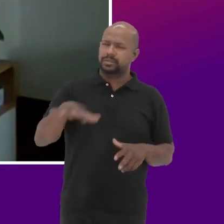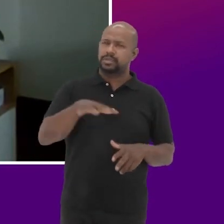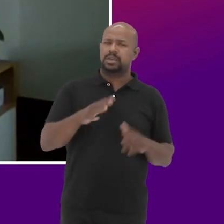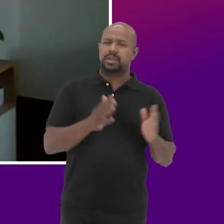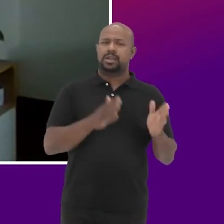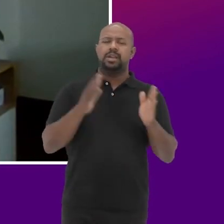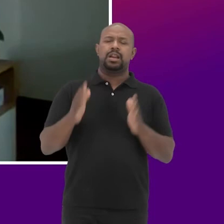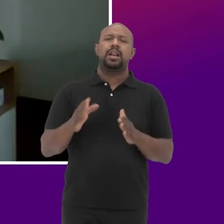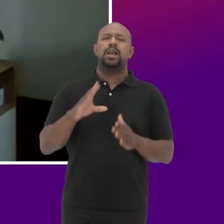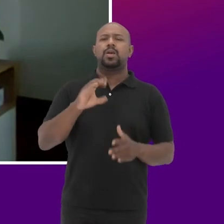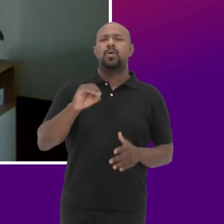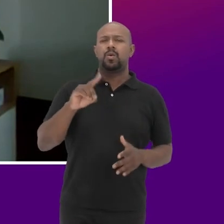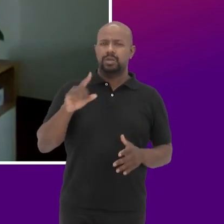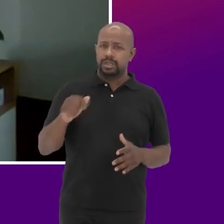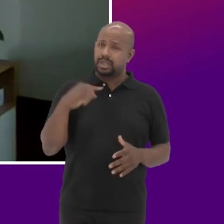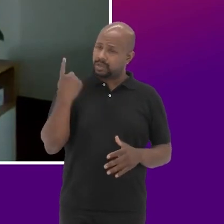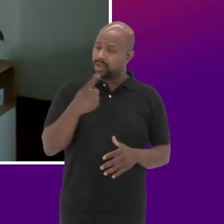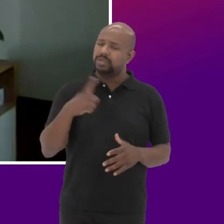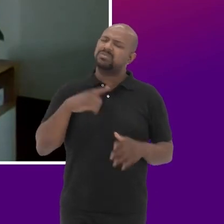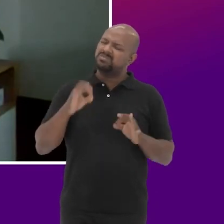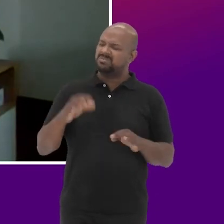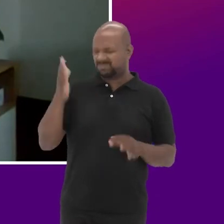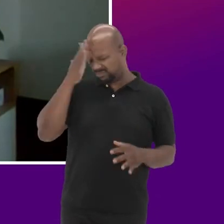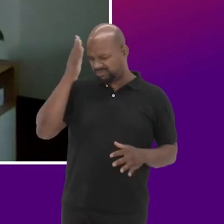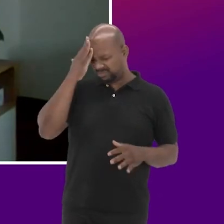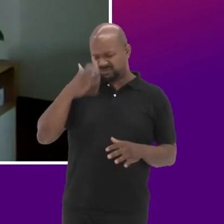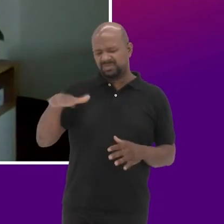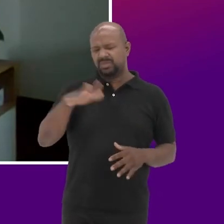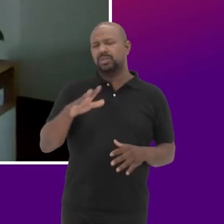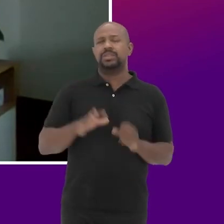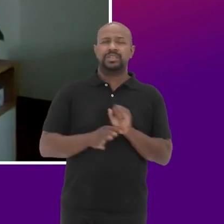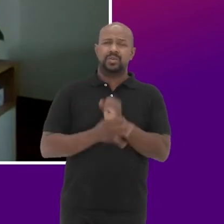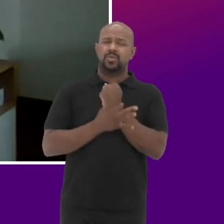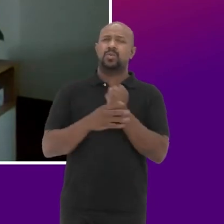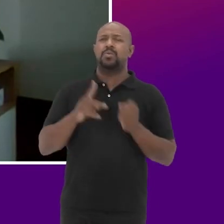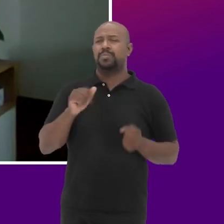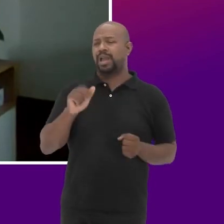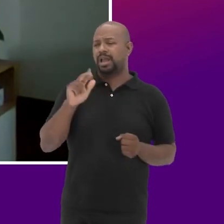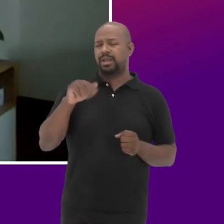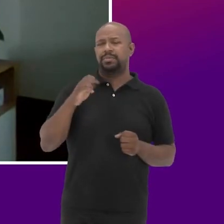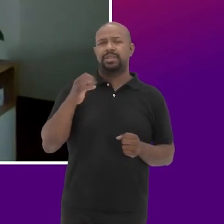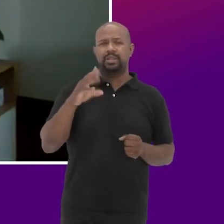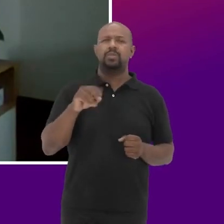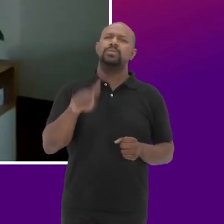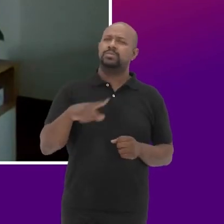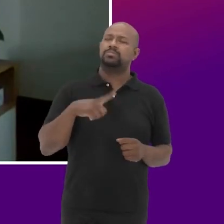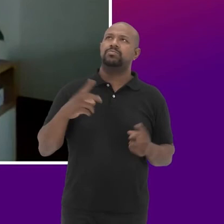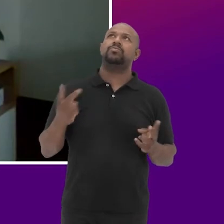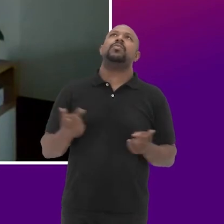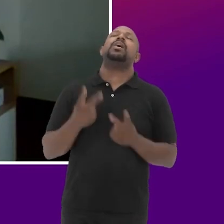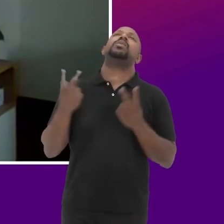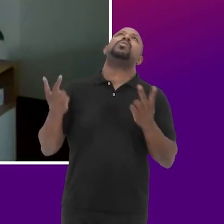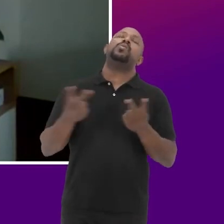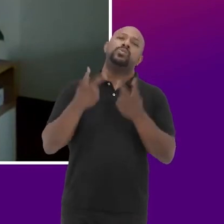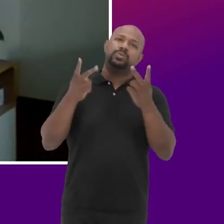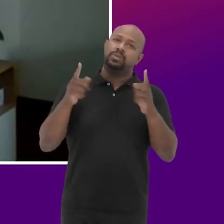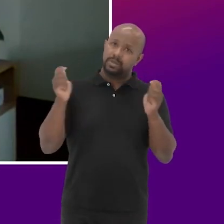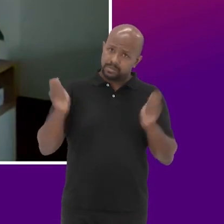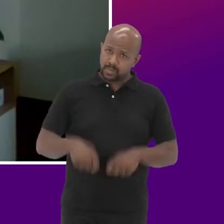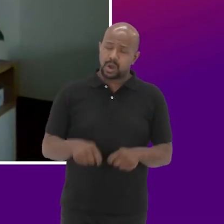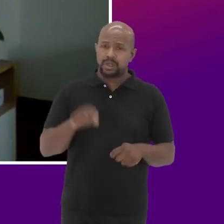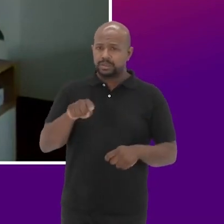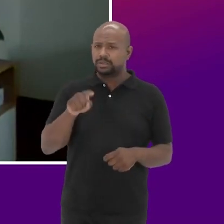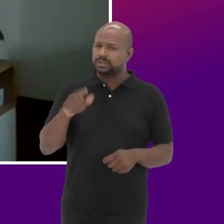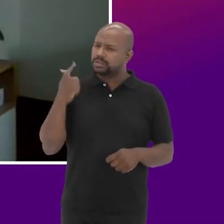na Fasecolda, nós estamos convencidos de que os seguros paramétricos são um elemento valioso